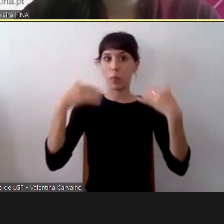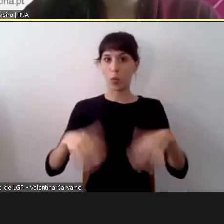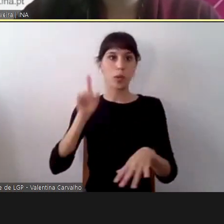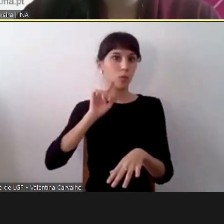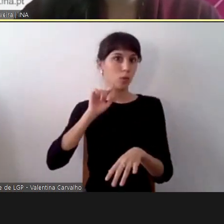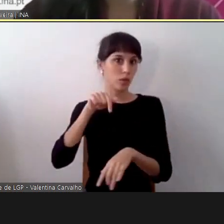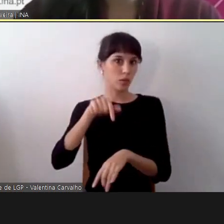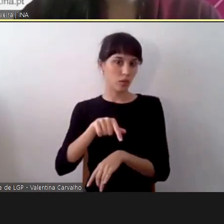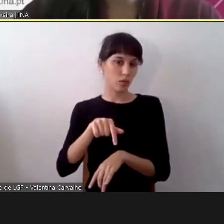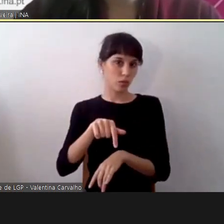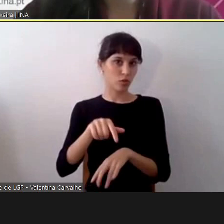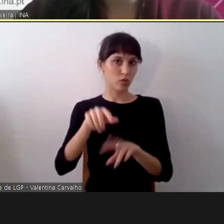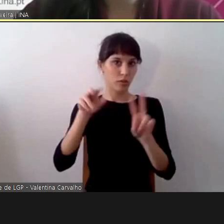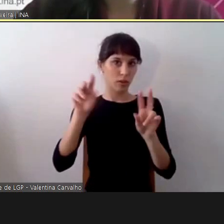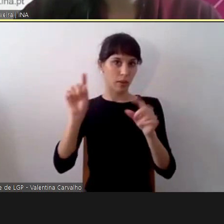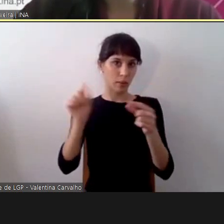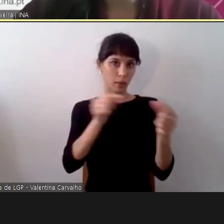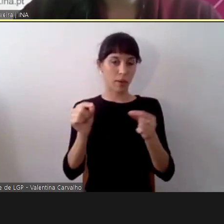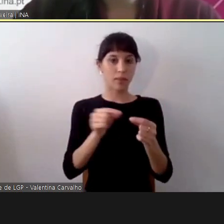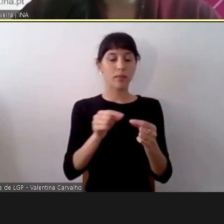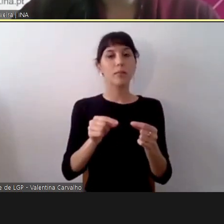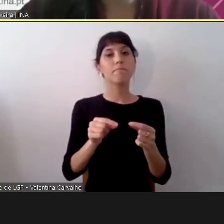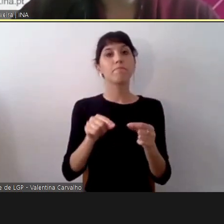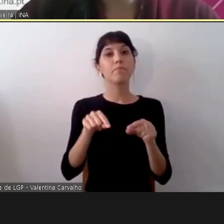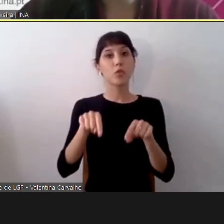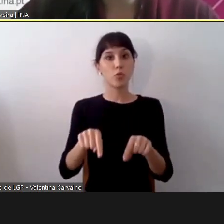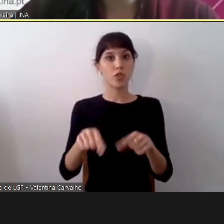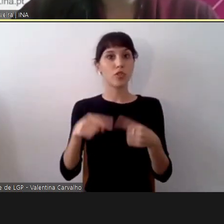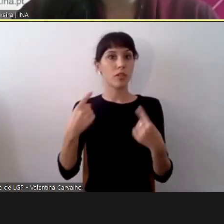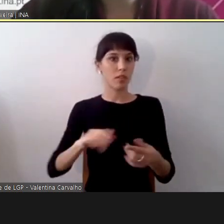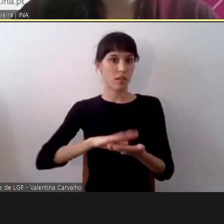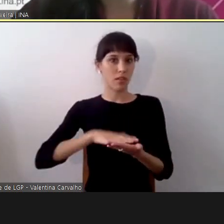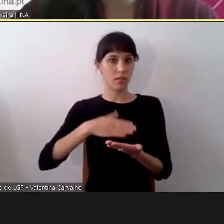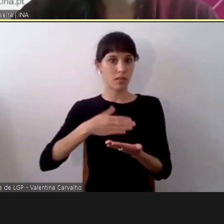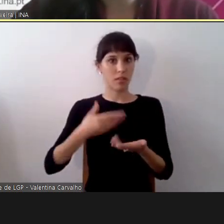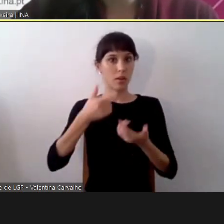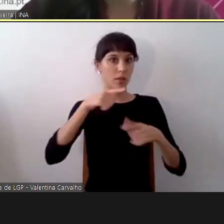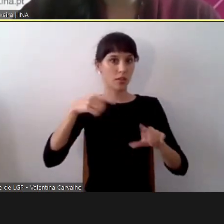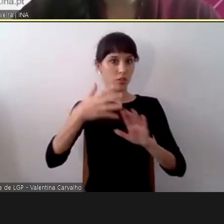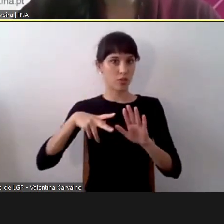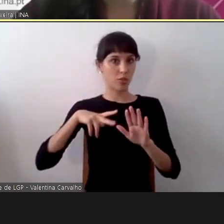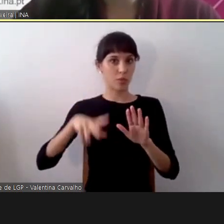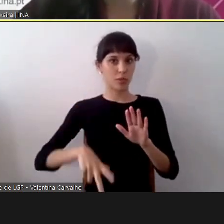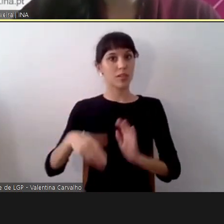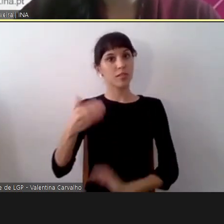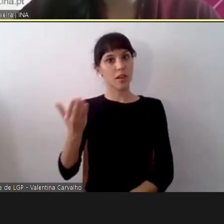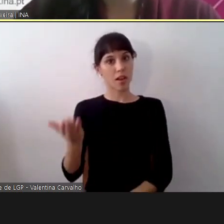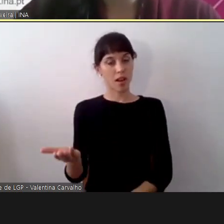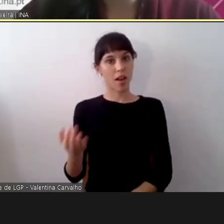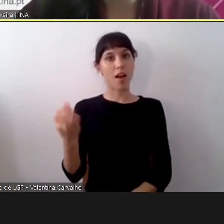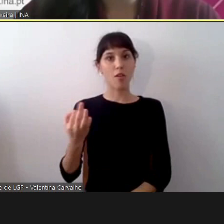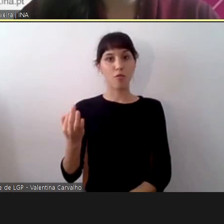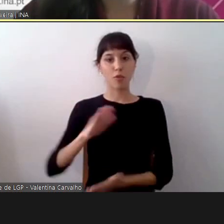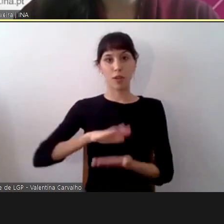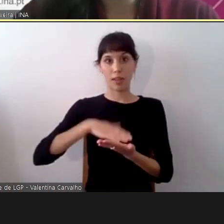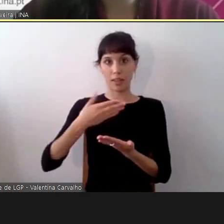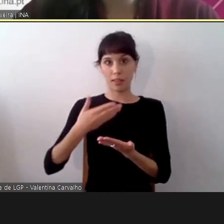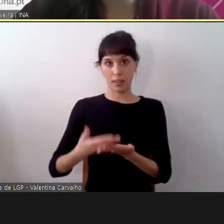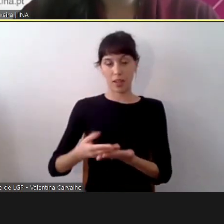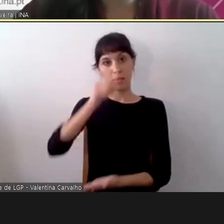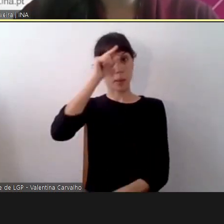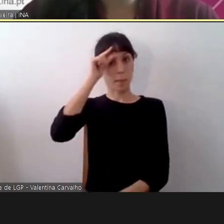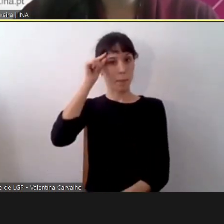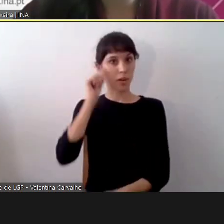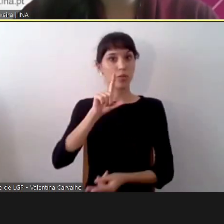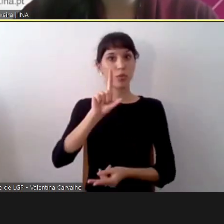hoje. Esta sessão tem interpretação para a língua gestual portuguesa, que é assegurada pelos intérpretes Márcio Antunes